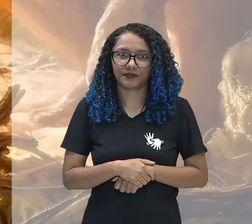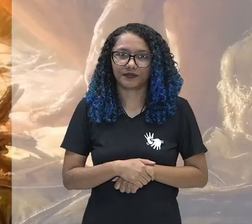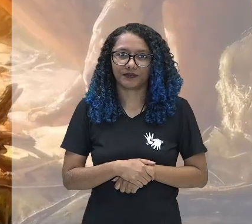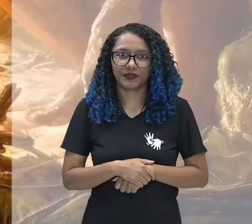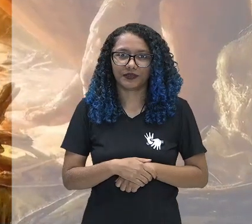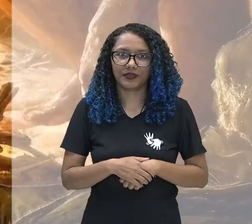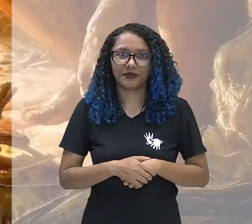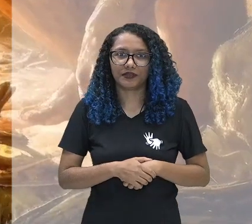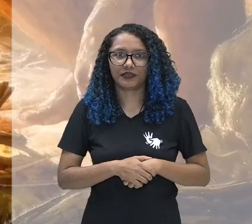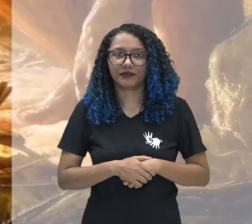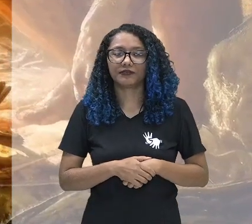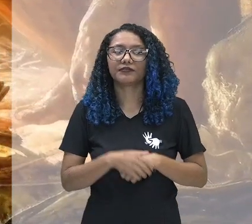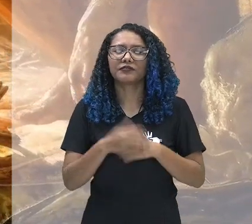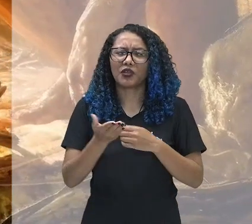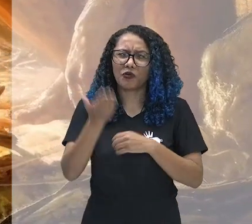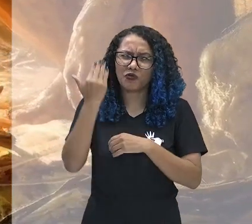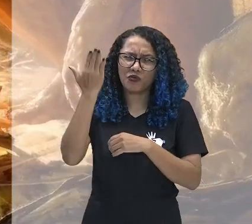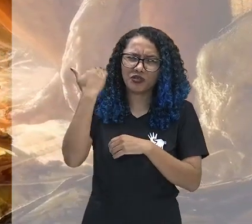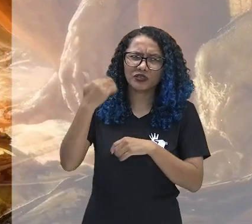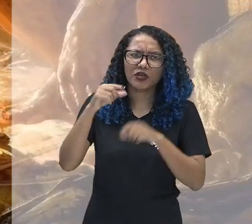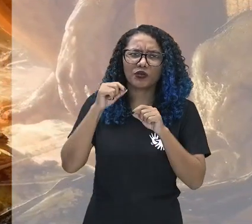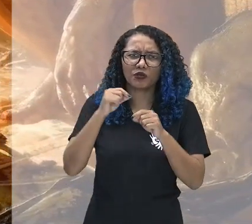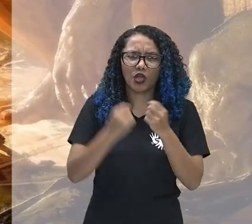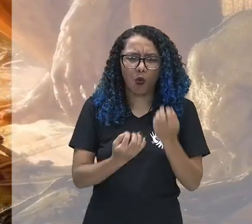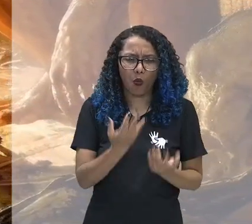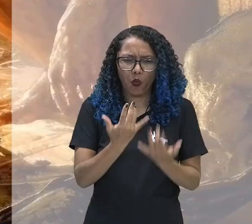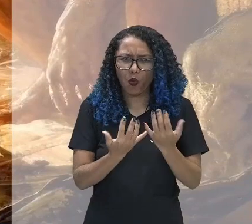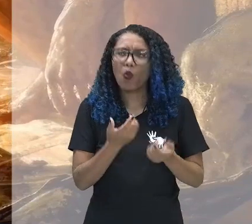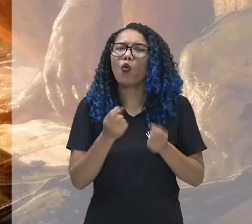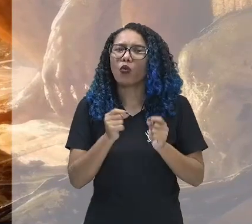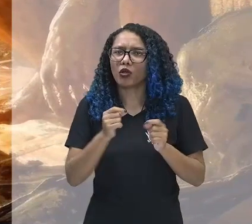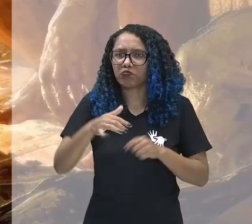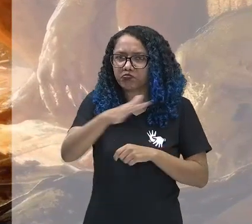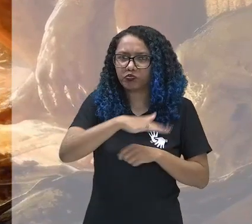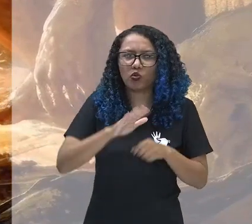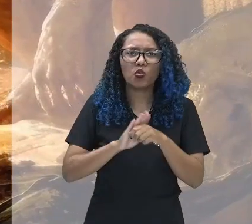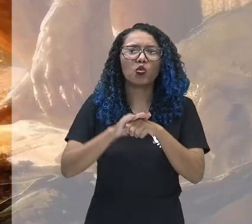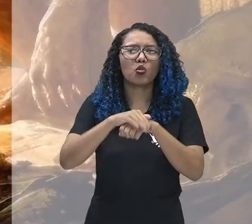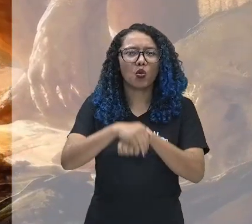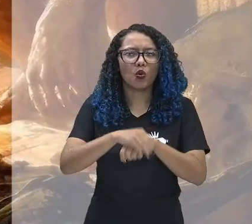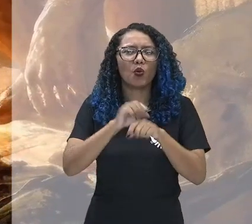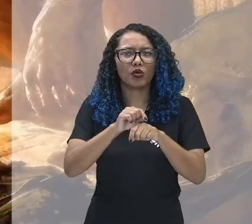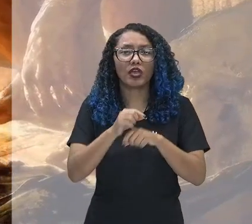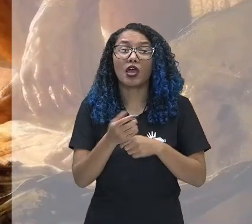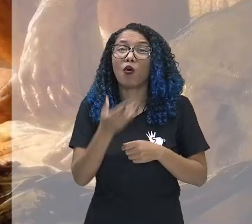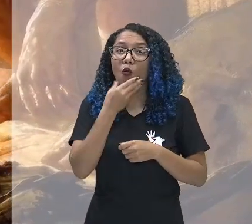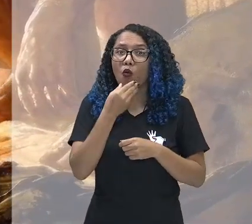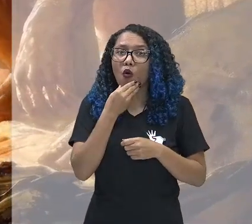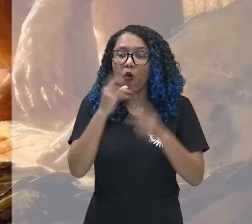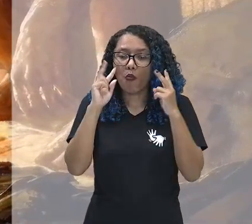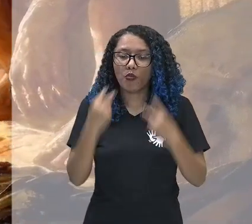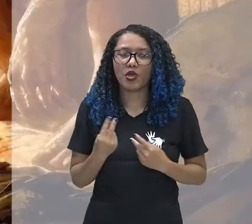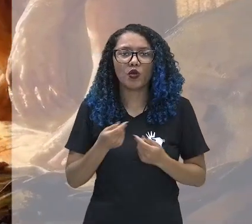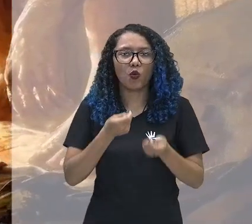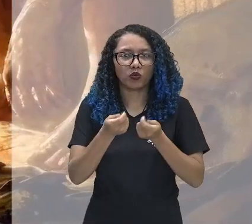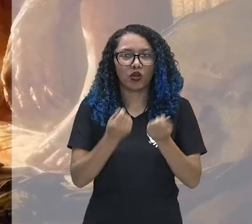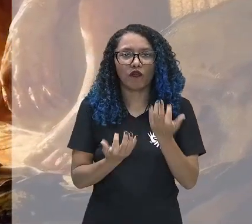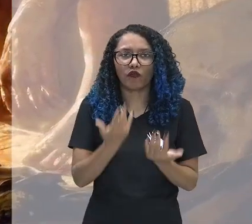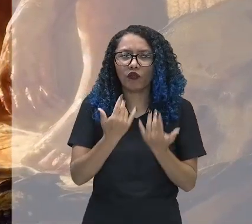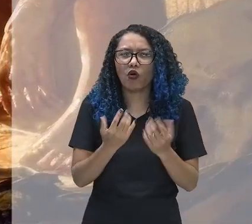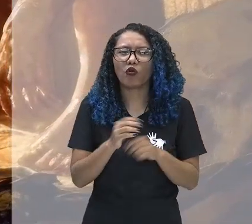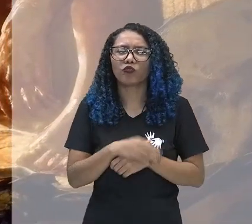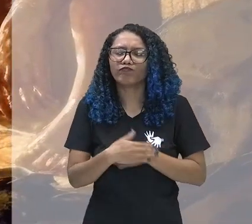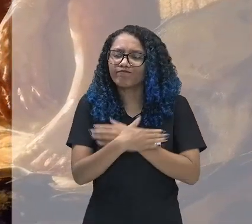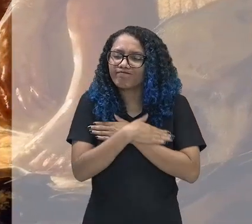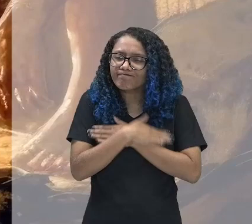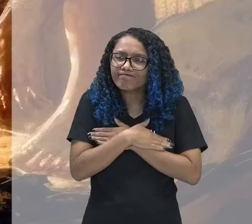Em tempos ancestrais, a chama dominou a noite. O fogo domesticado pelo homem primitivo aqueceu cavernas,